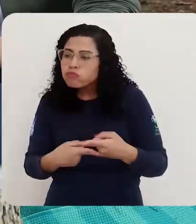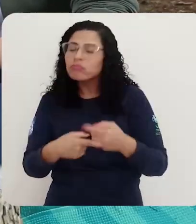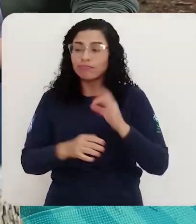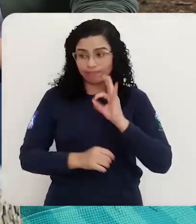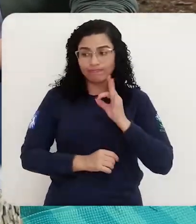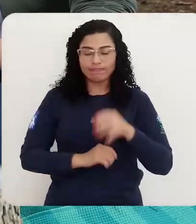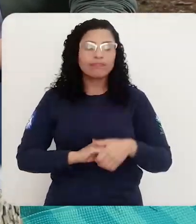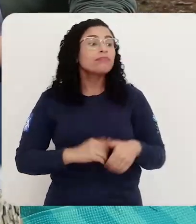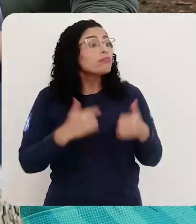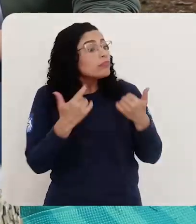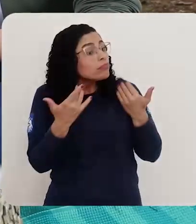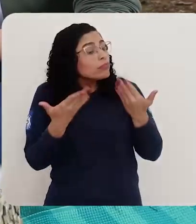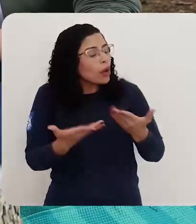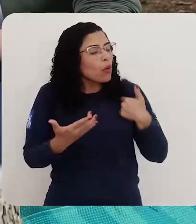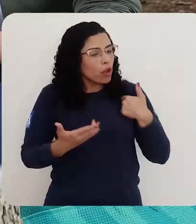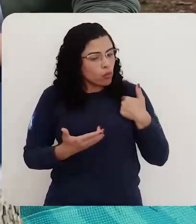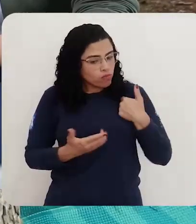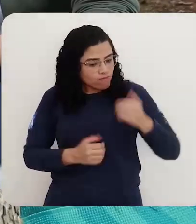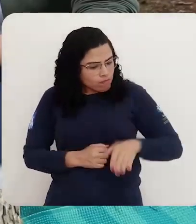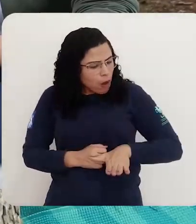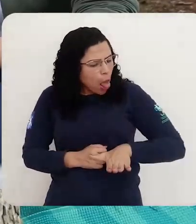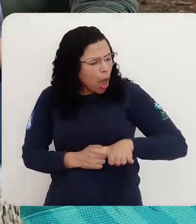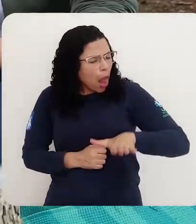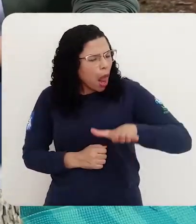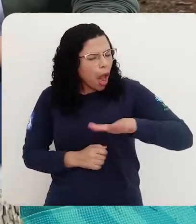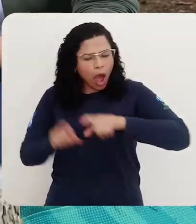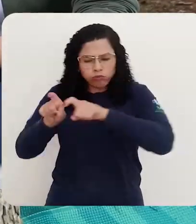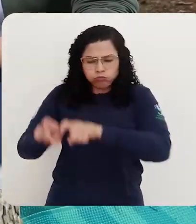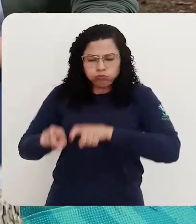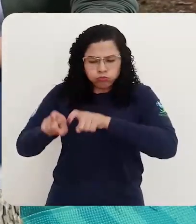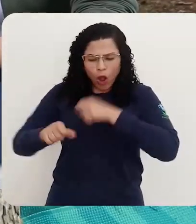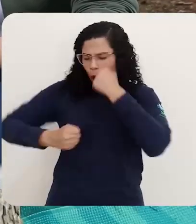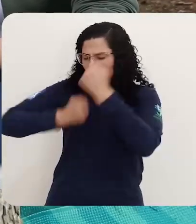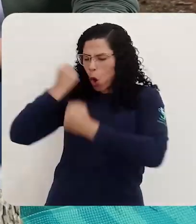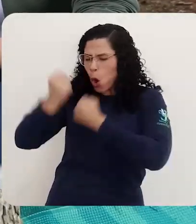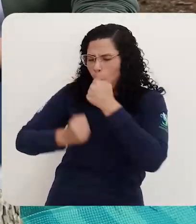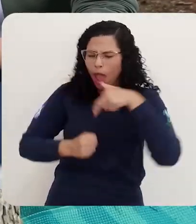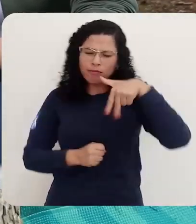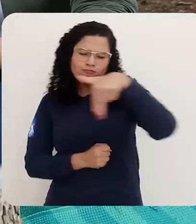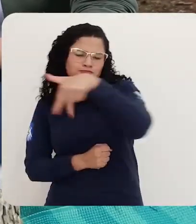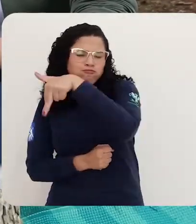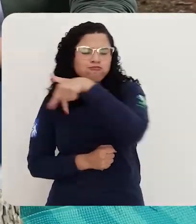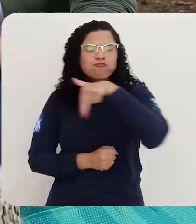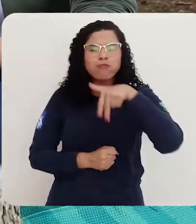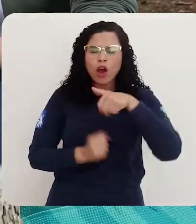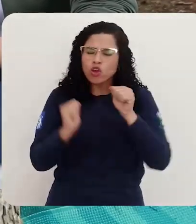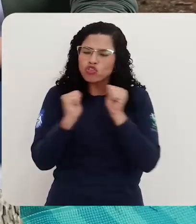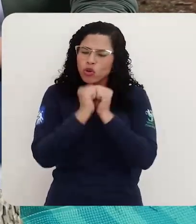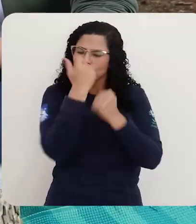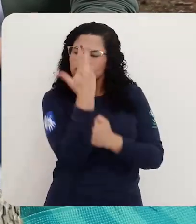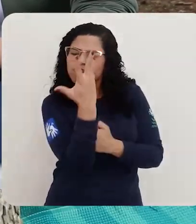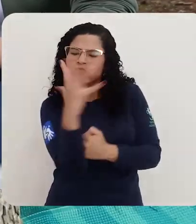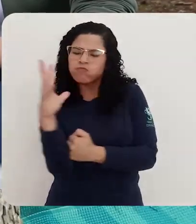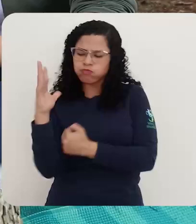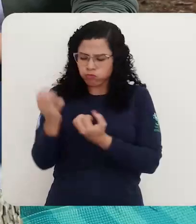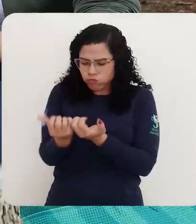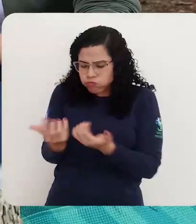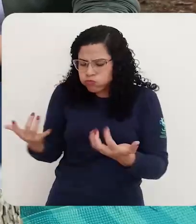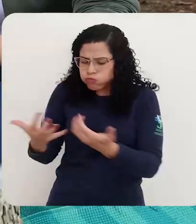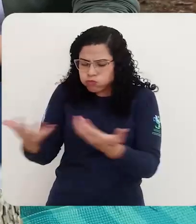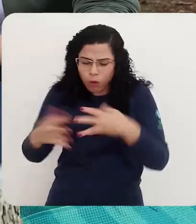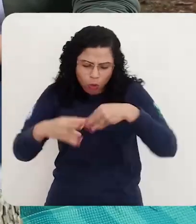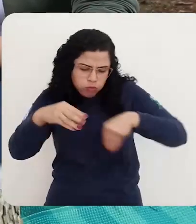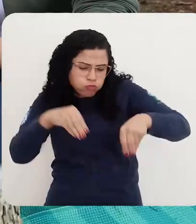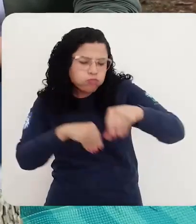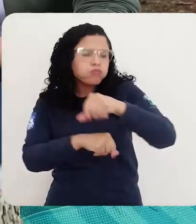Então, eu cresci na roça, na aldeia, correndo, brincando, em meio ao verde, ao mato, ao